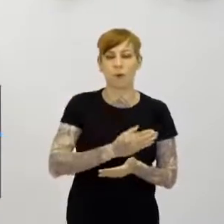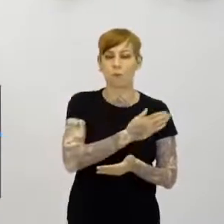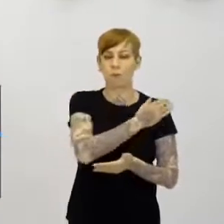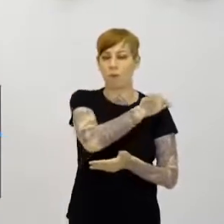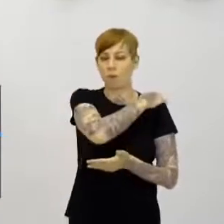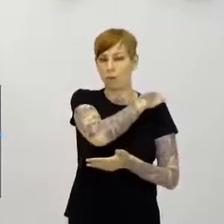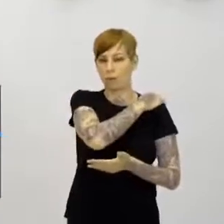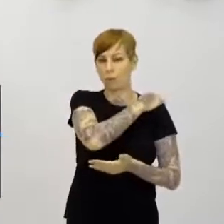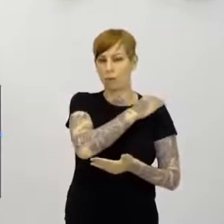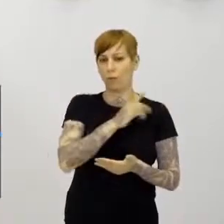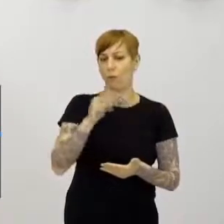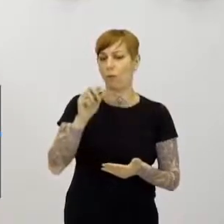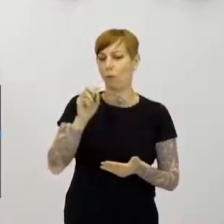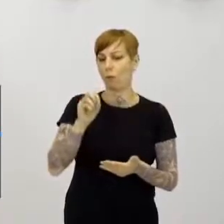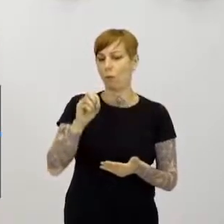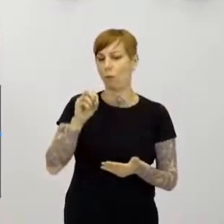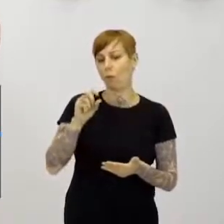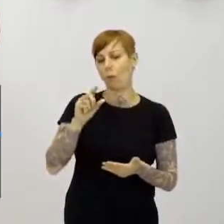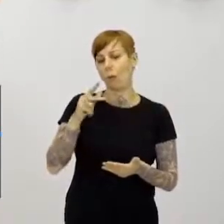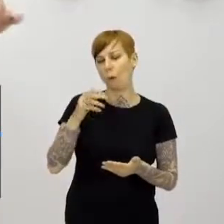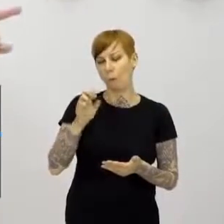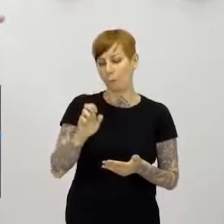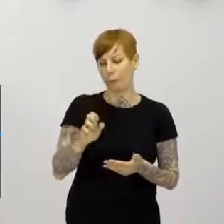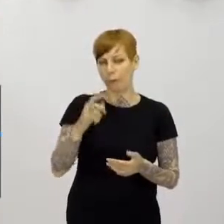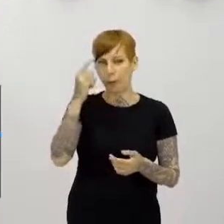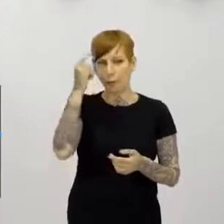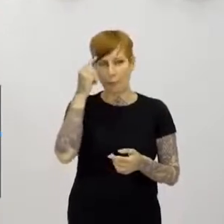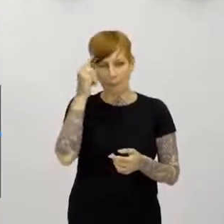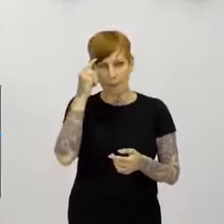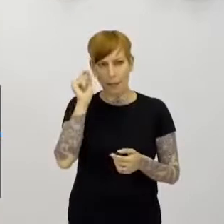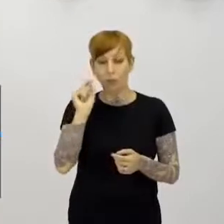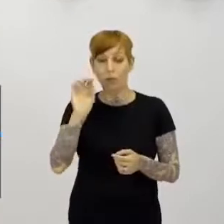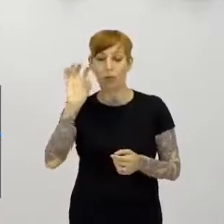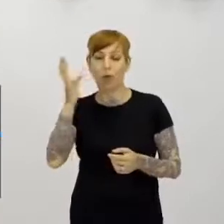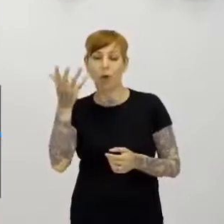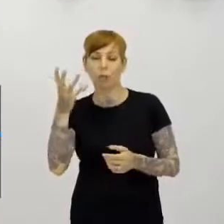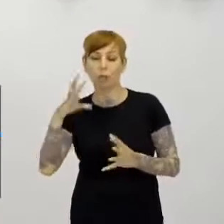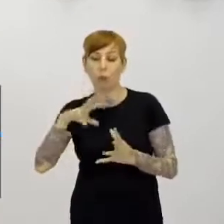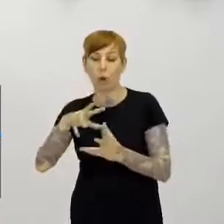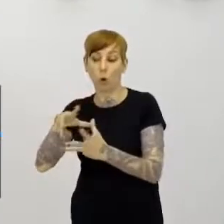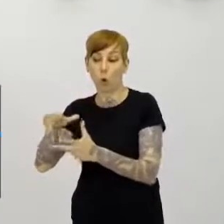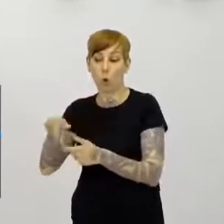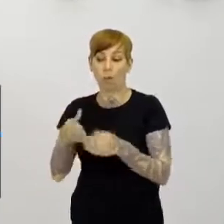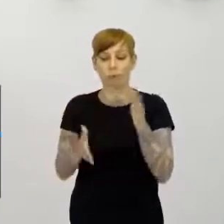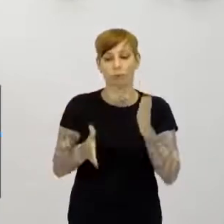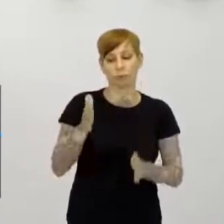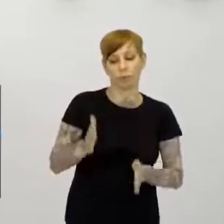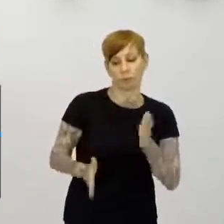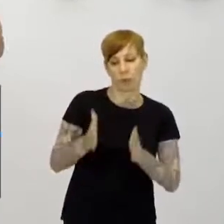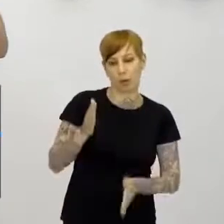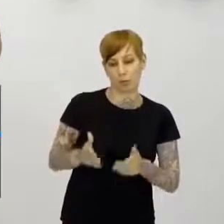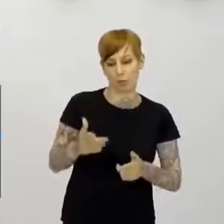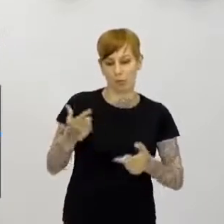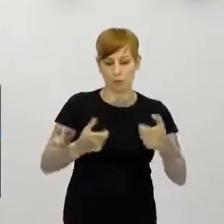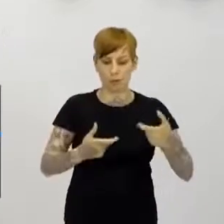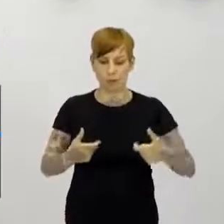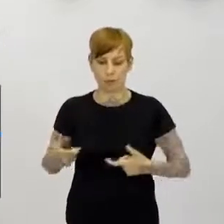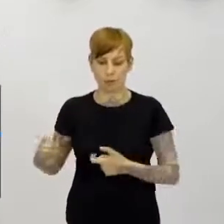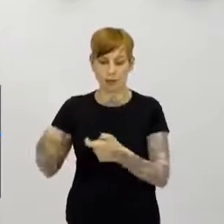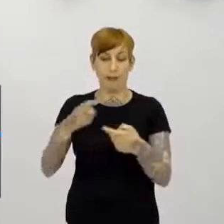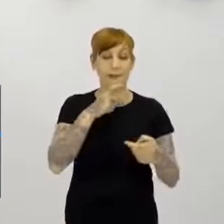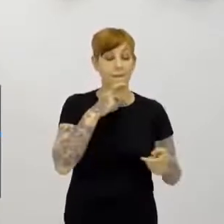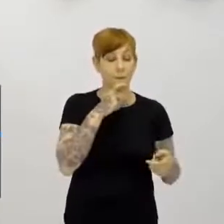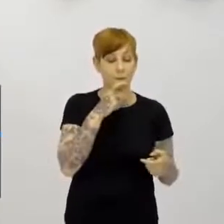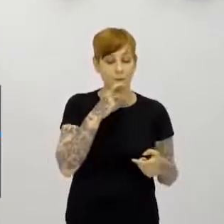vamos pensar no contexto mundial. Qual que é o contexto mundial? Guerra Fria. Então, o mundo